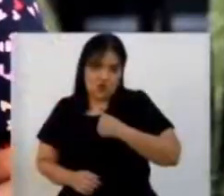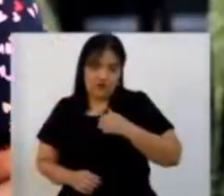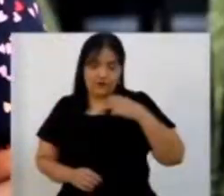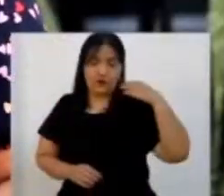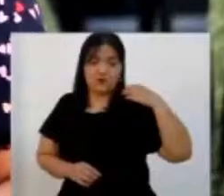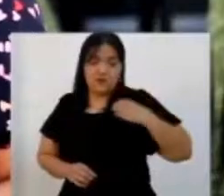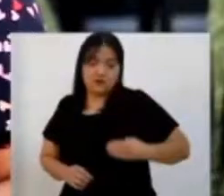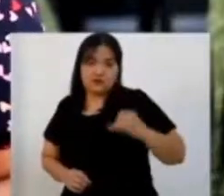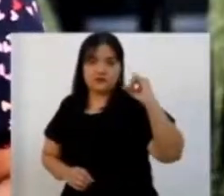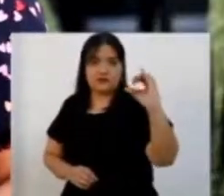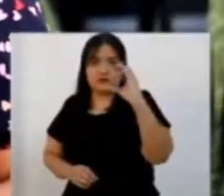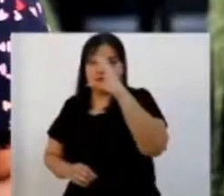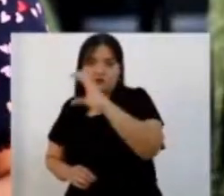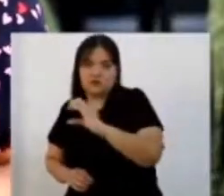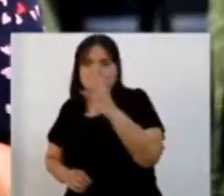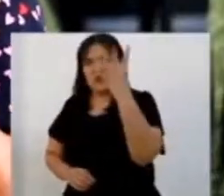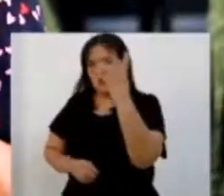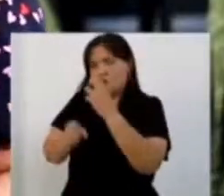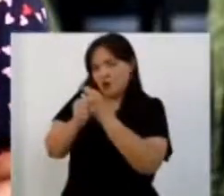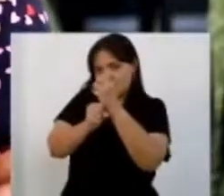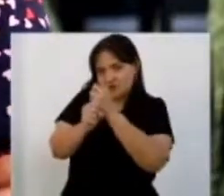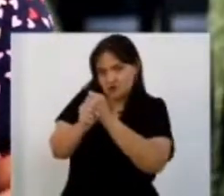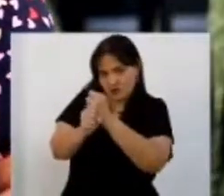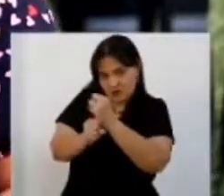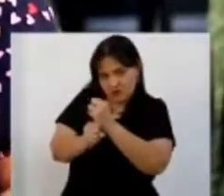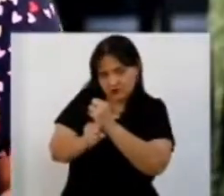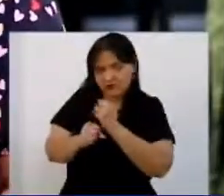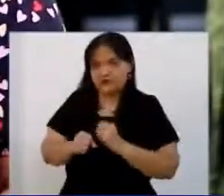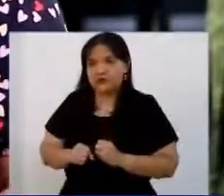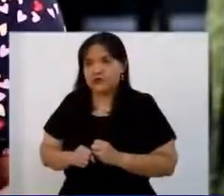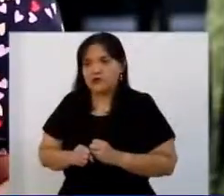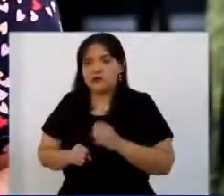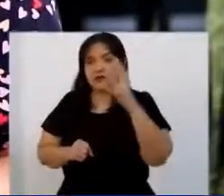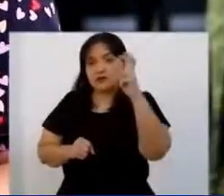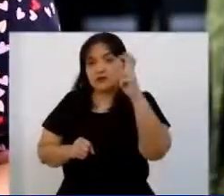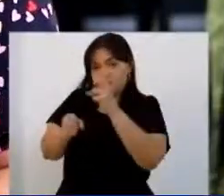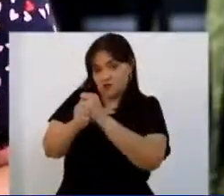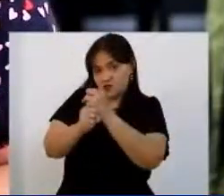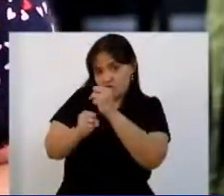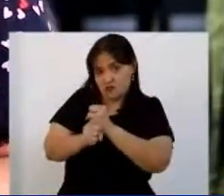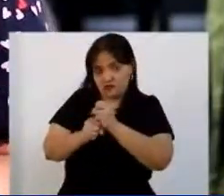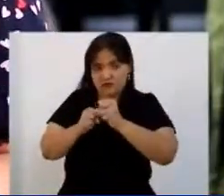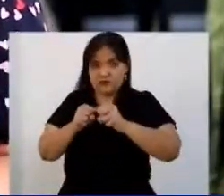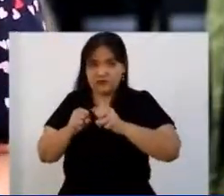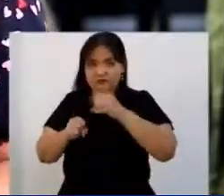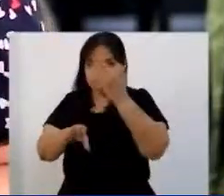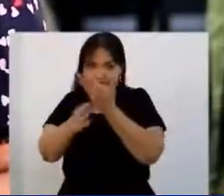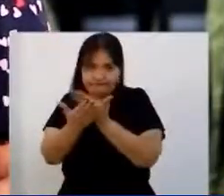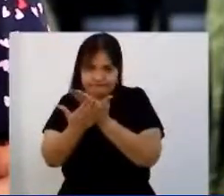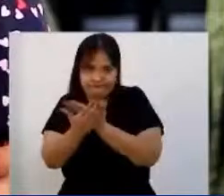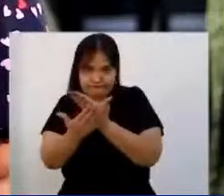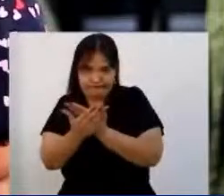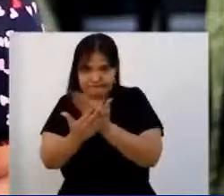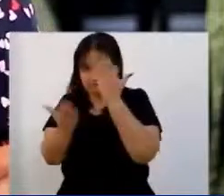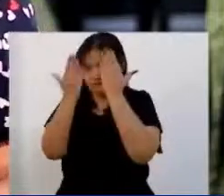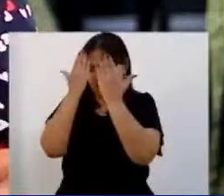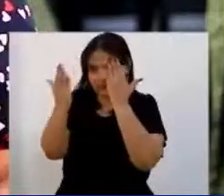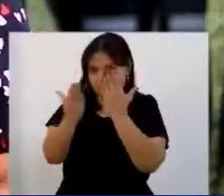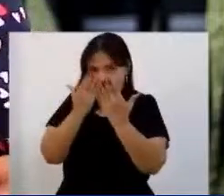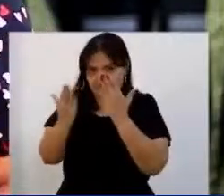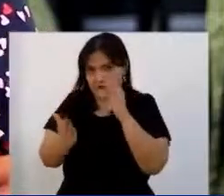fui bolsista de iniciação científica por 4 anos. Ou seja, dos meus 5 anos de graduação, só o meu primeiro ano eu não